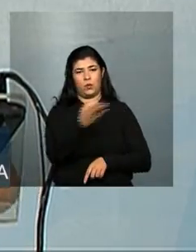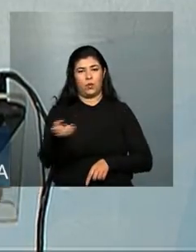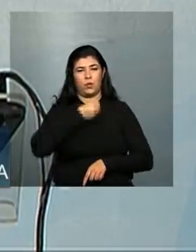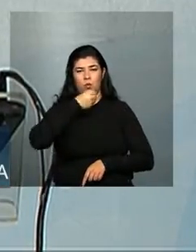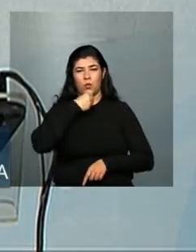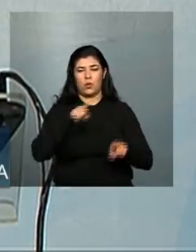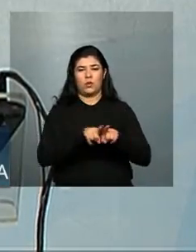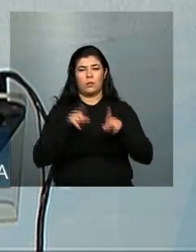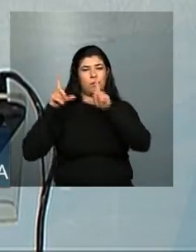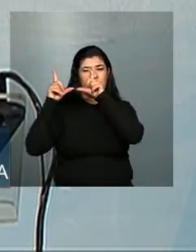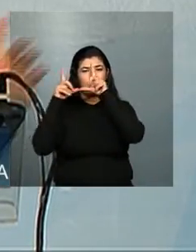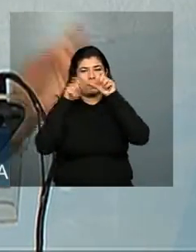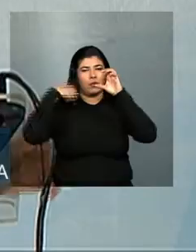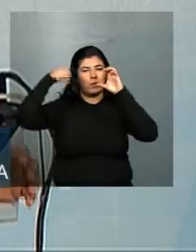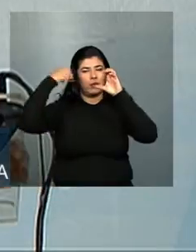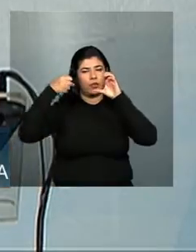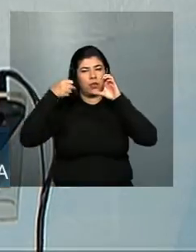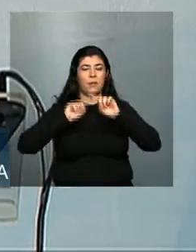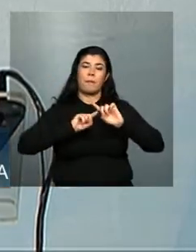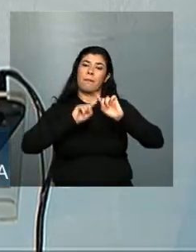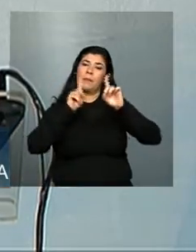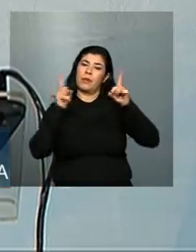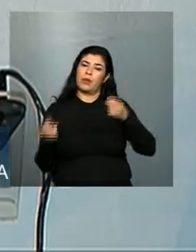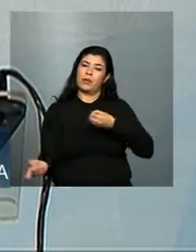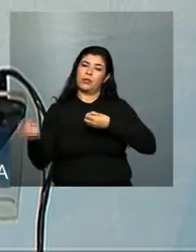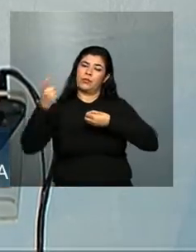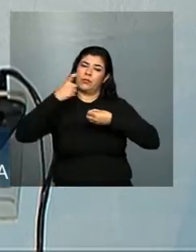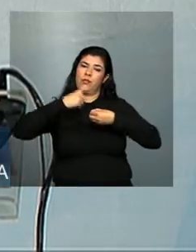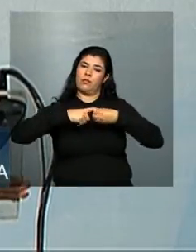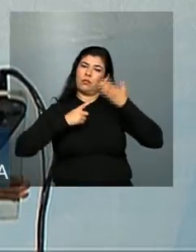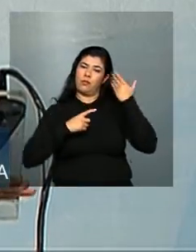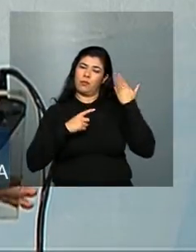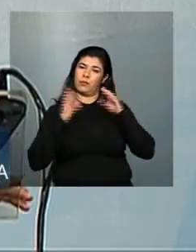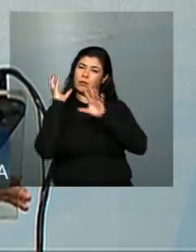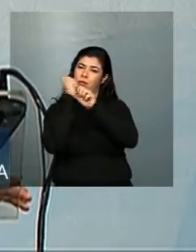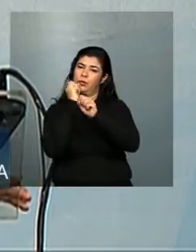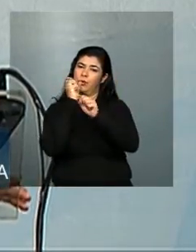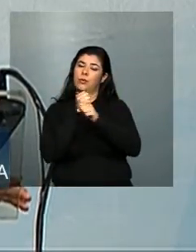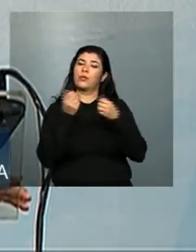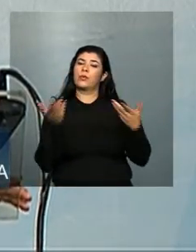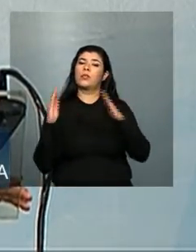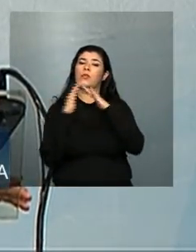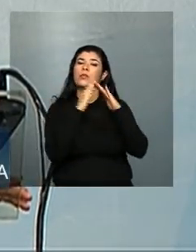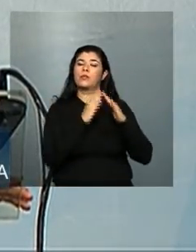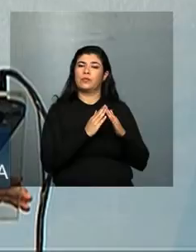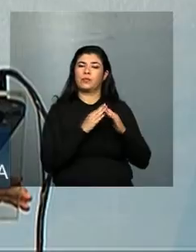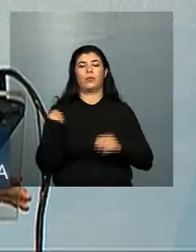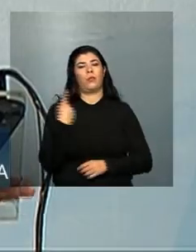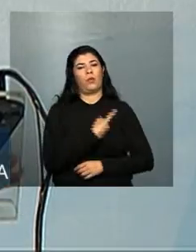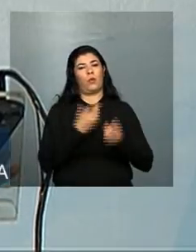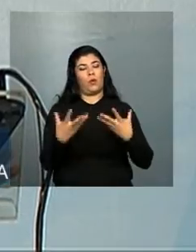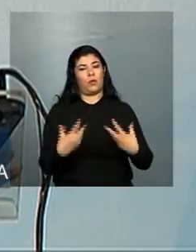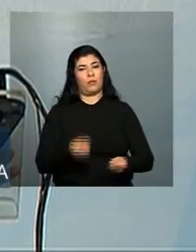e cinegrafistas. Mas voltando àquela minha conta que eu estava fazendo. Nós aqui vamos